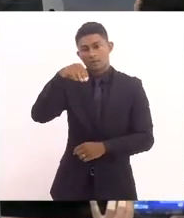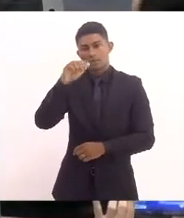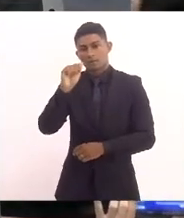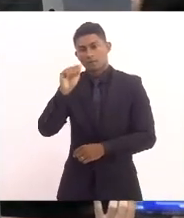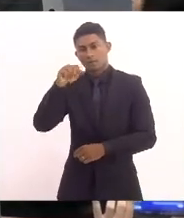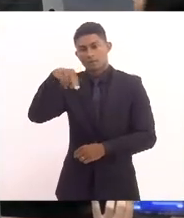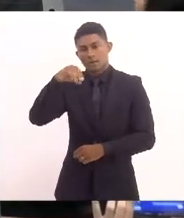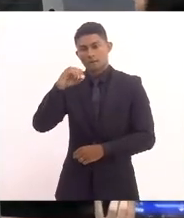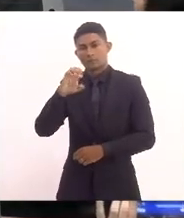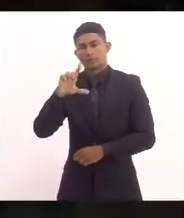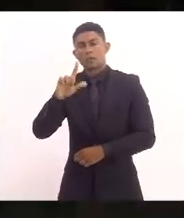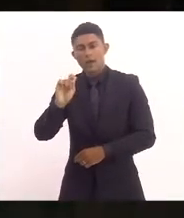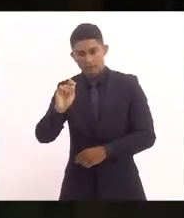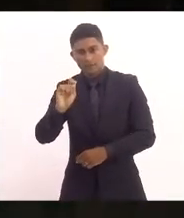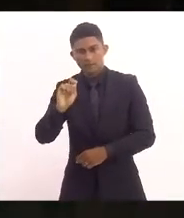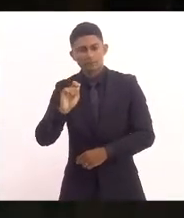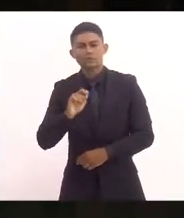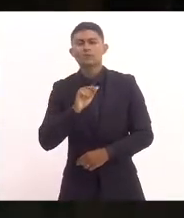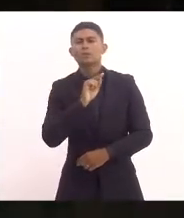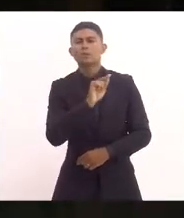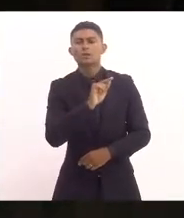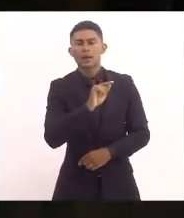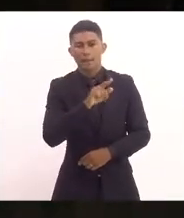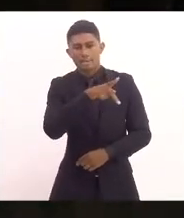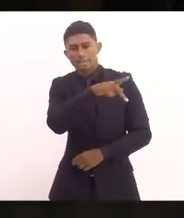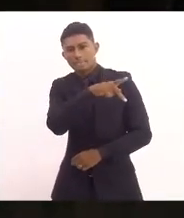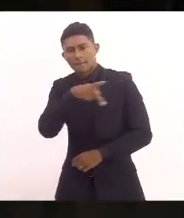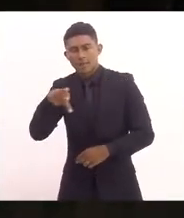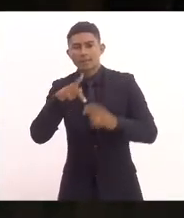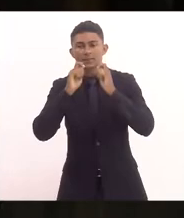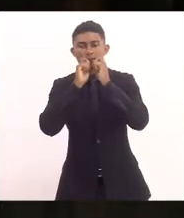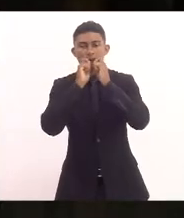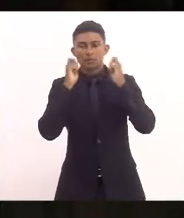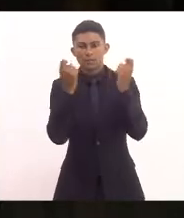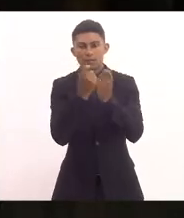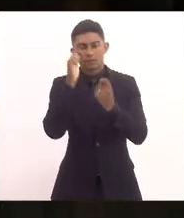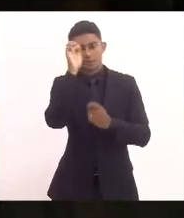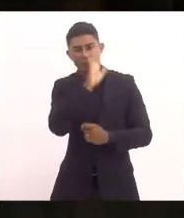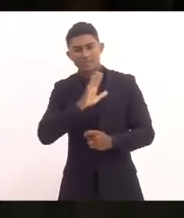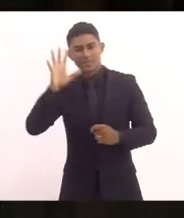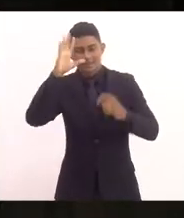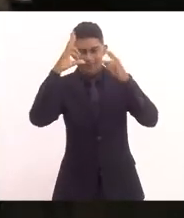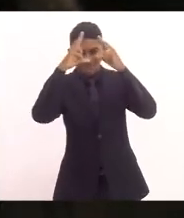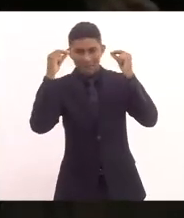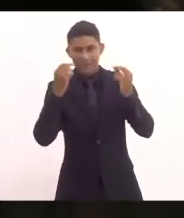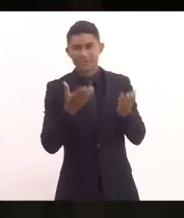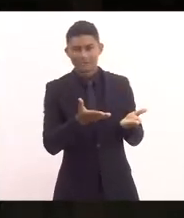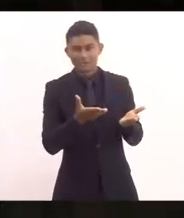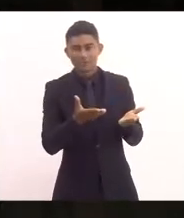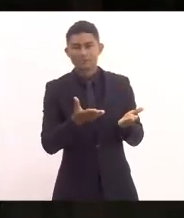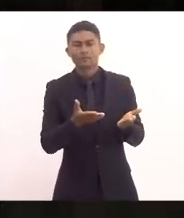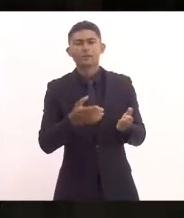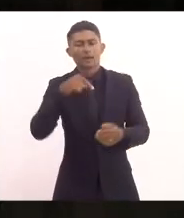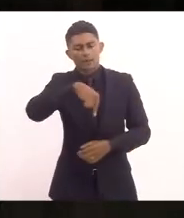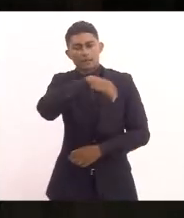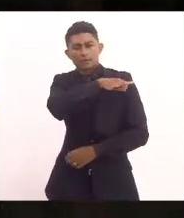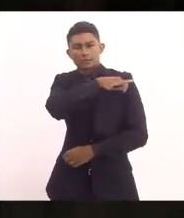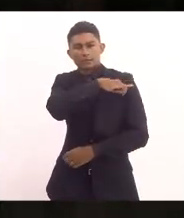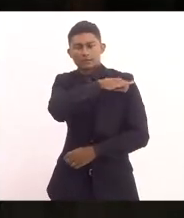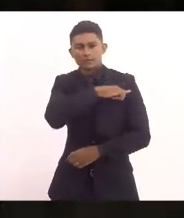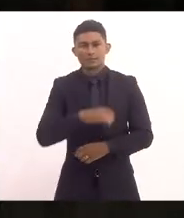Maria Manuela Villanova Cardoso, presidente da Associação Brasileira de Enfermagem, Seção Rio de